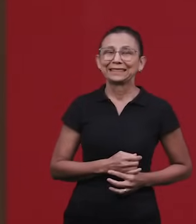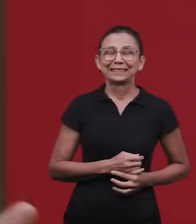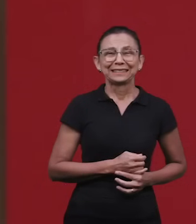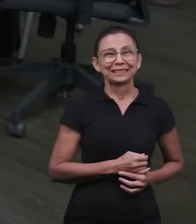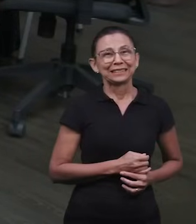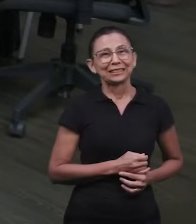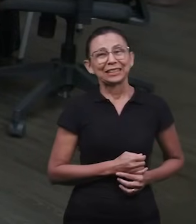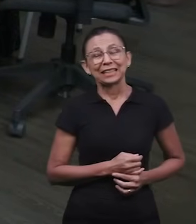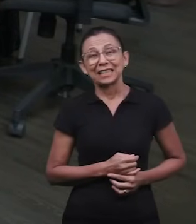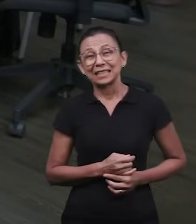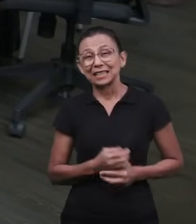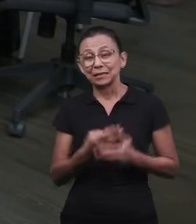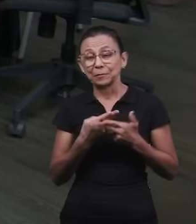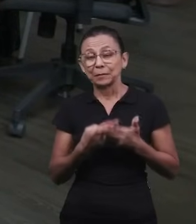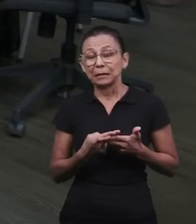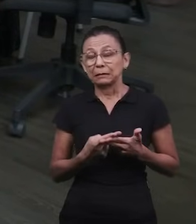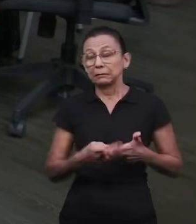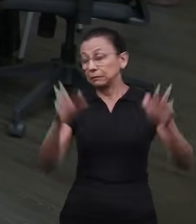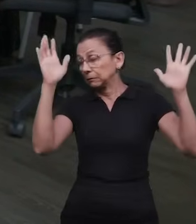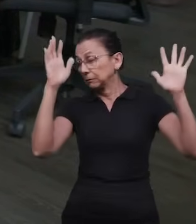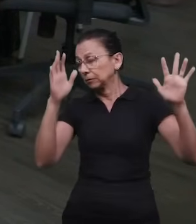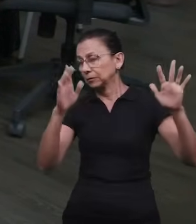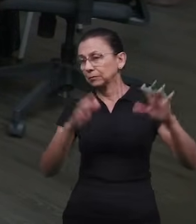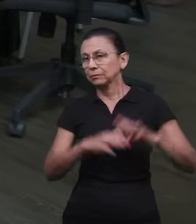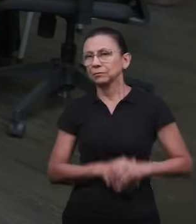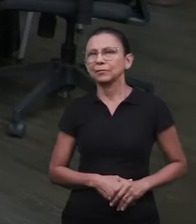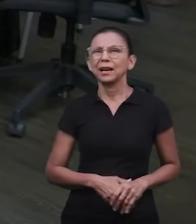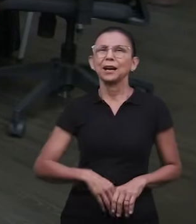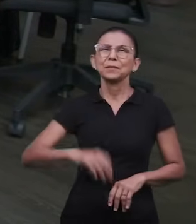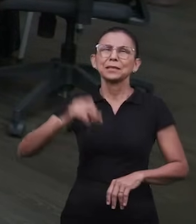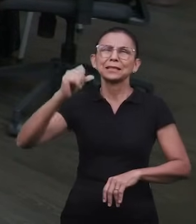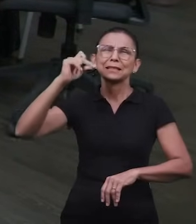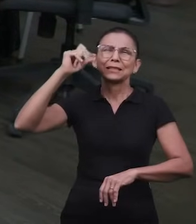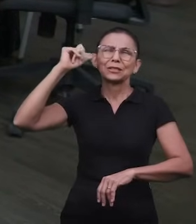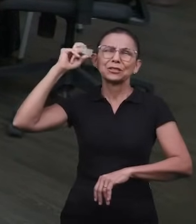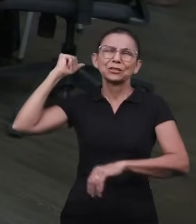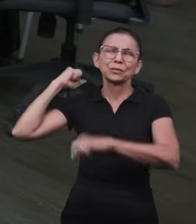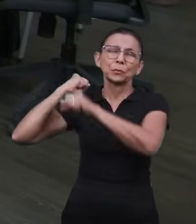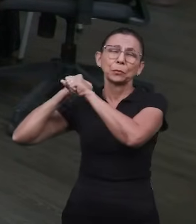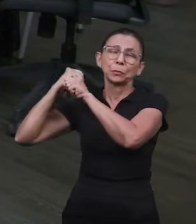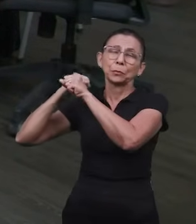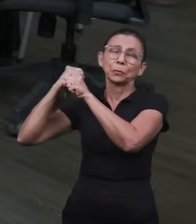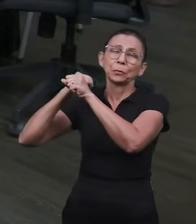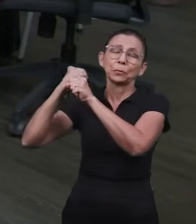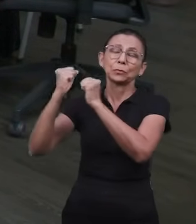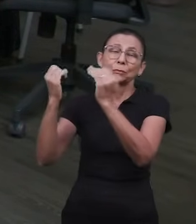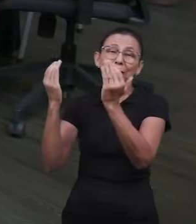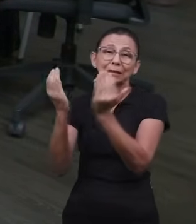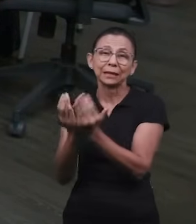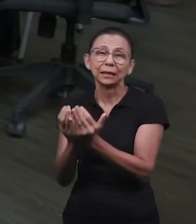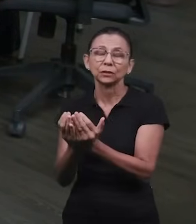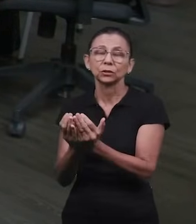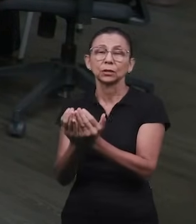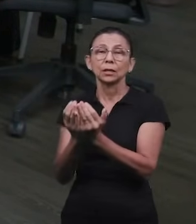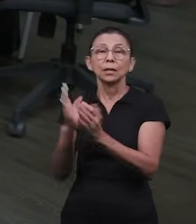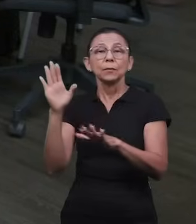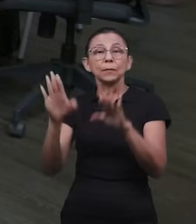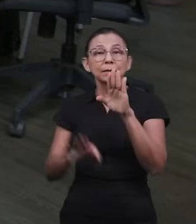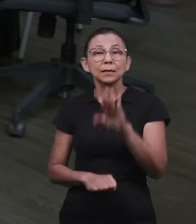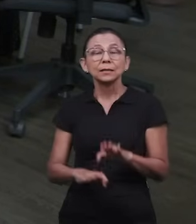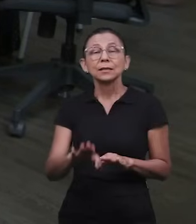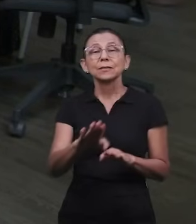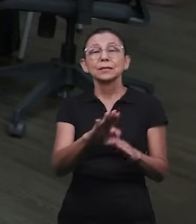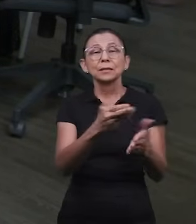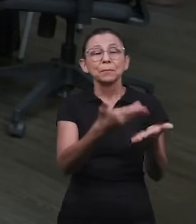É difícil, às vezes você perde a paciência, é normal, isso você é crente há 200 anos, você perde a paciência com seu pai, com sua mãe, com seu